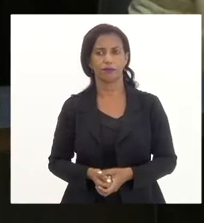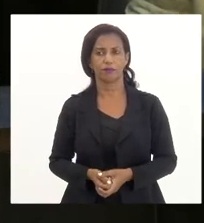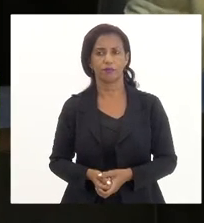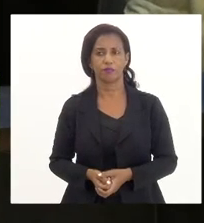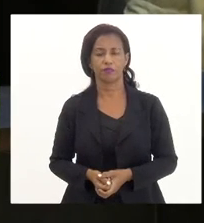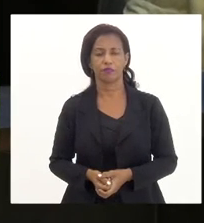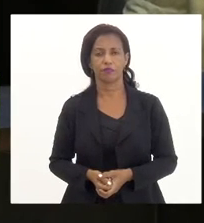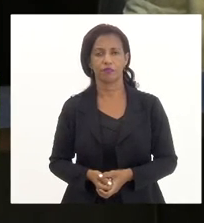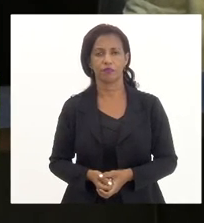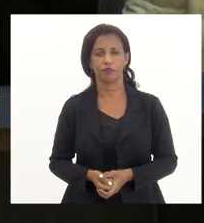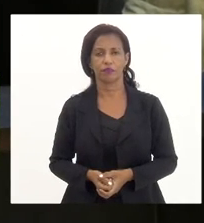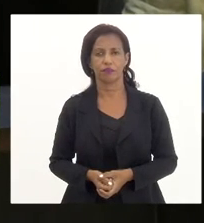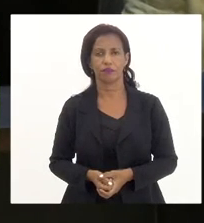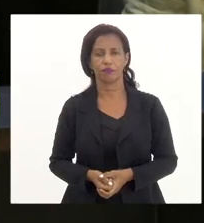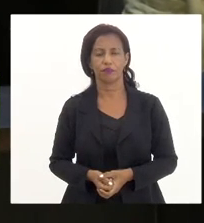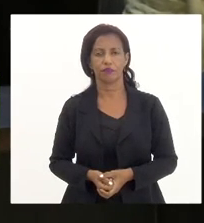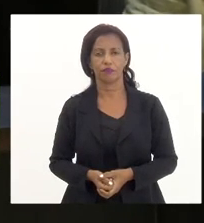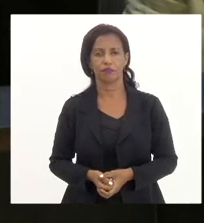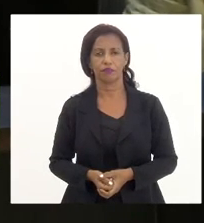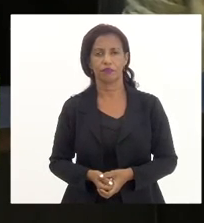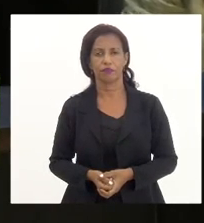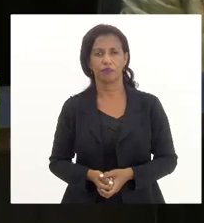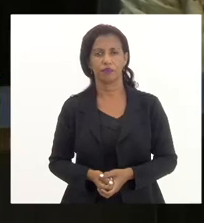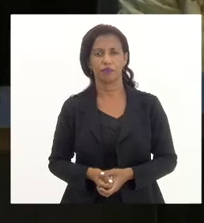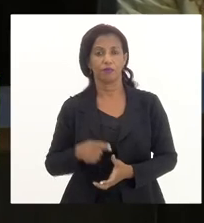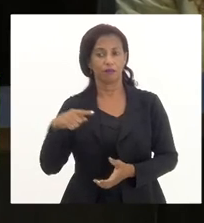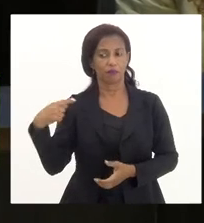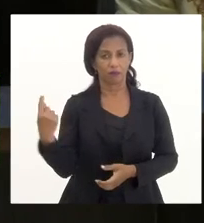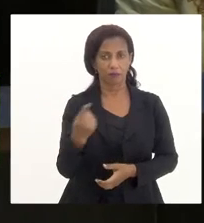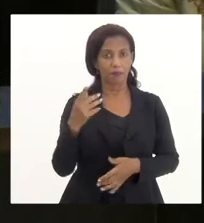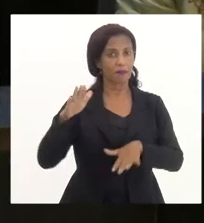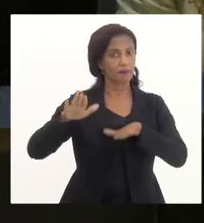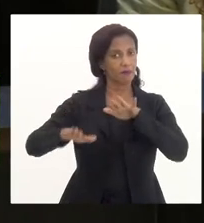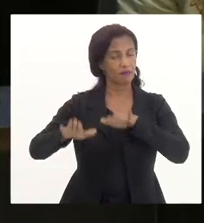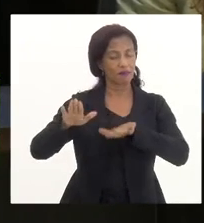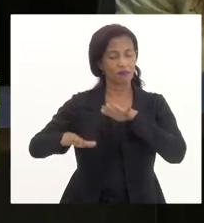trazem é a gente mesmo